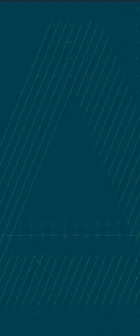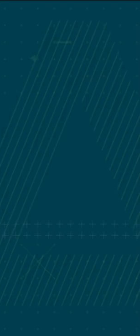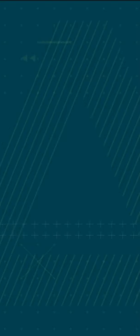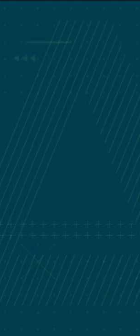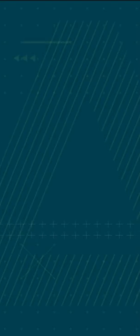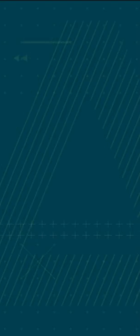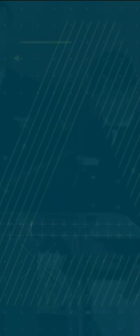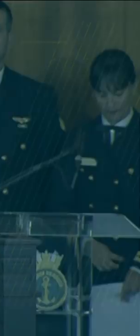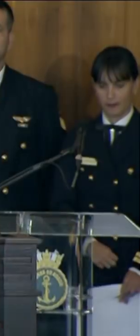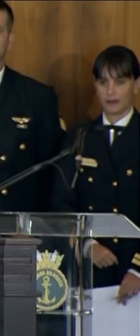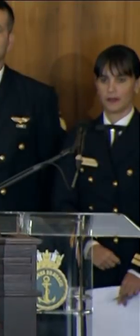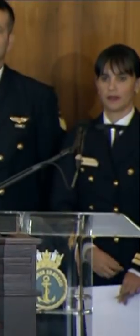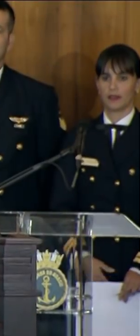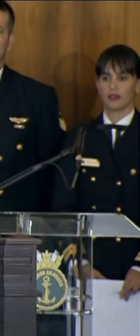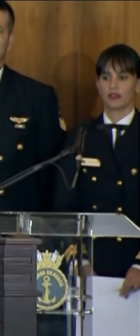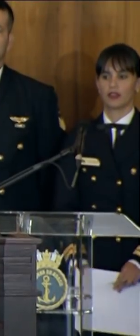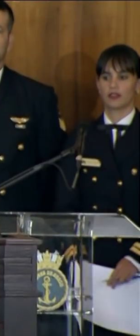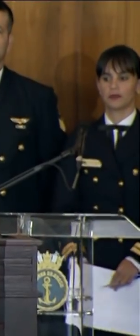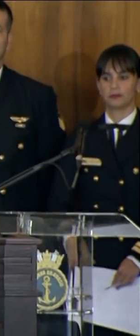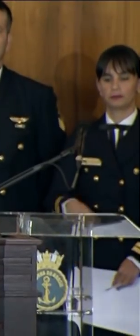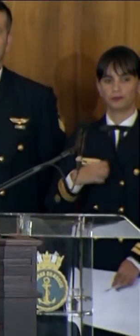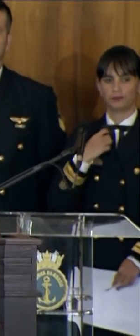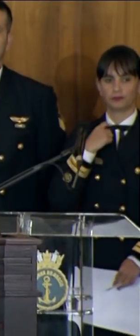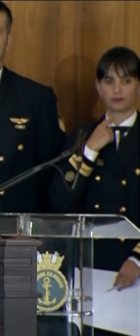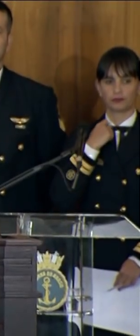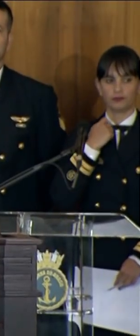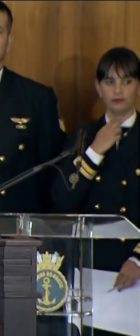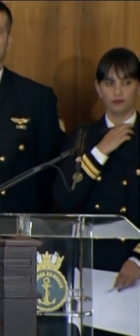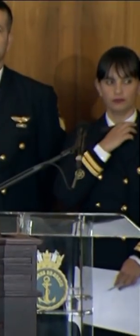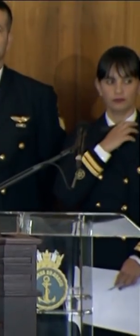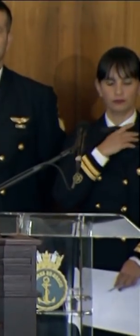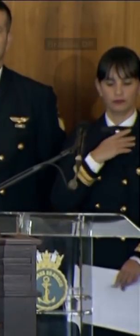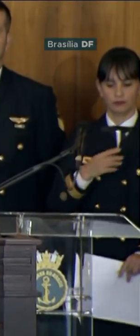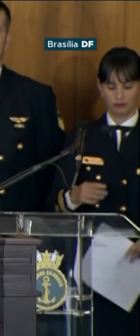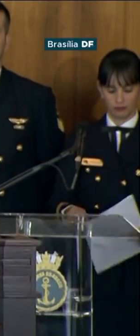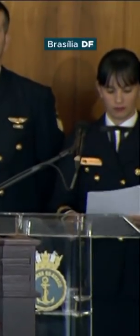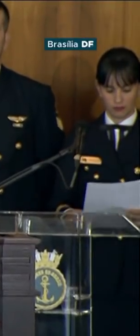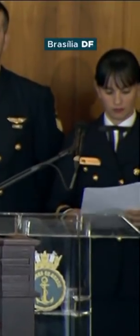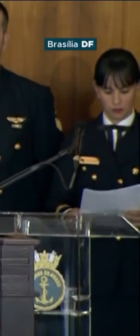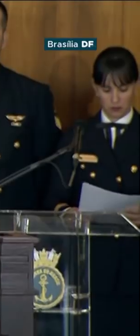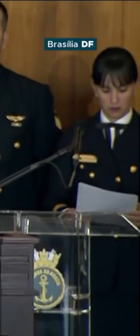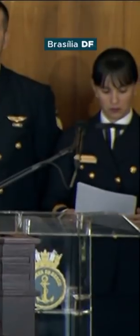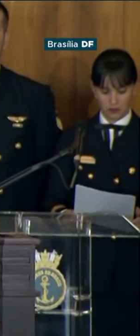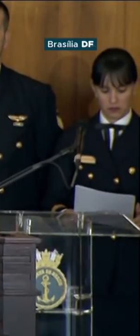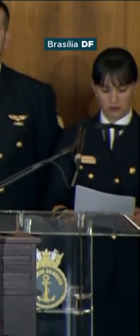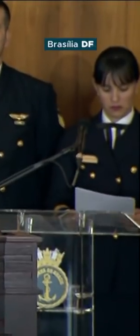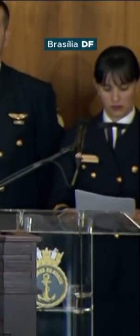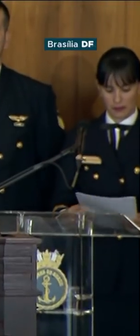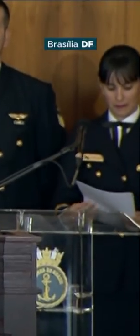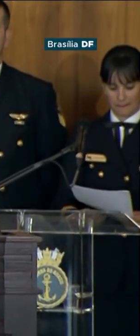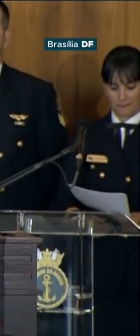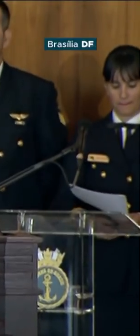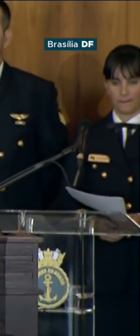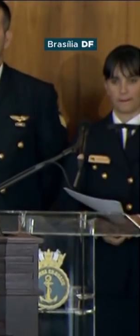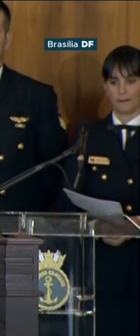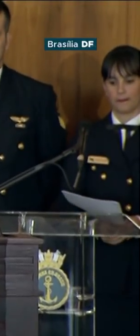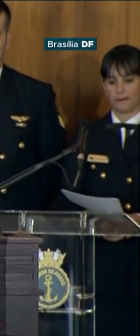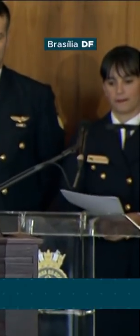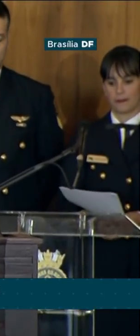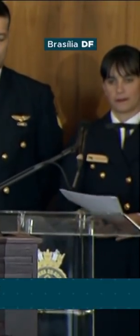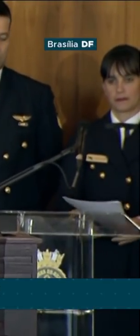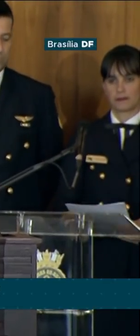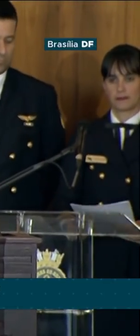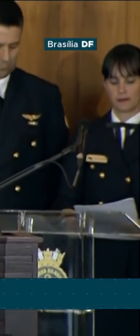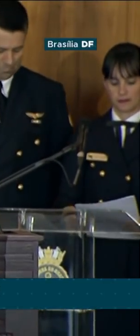Brigadeiro Duar Bermudes e de todos os integrantes do Ministério da Defesa, gostaria de agradecer a presença e